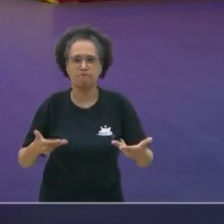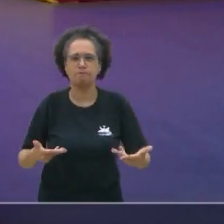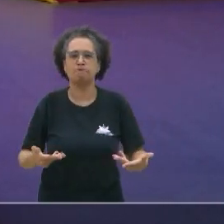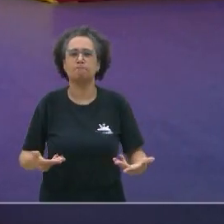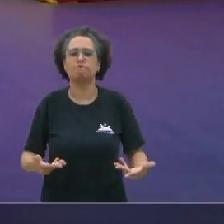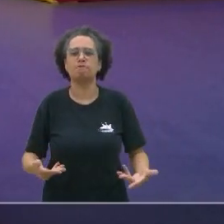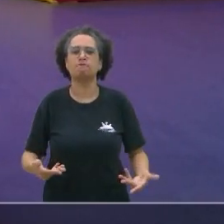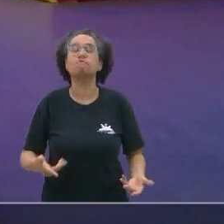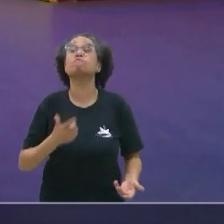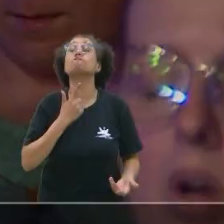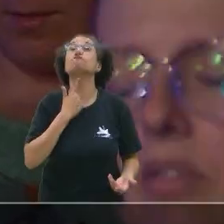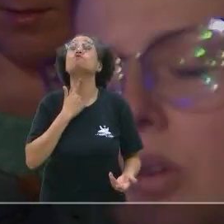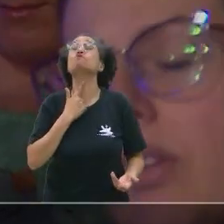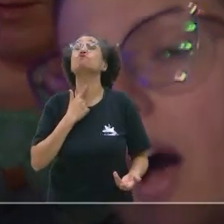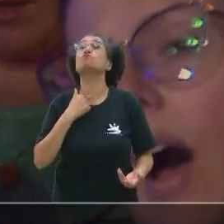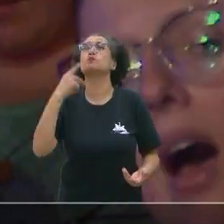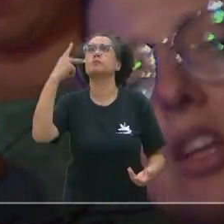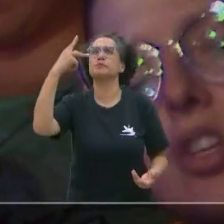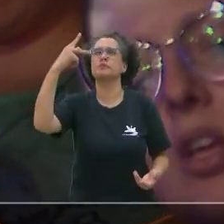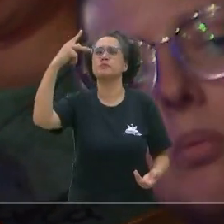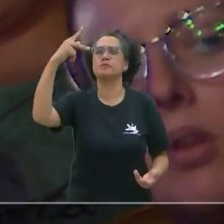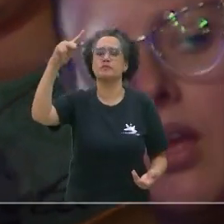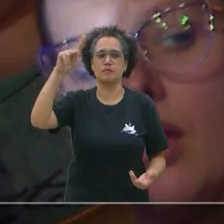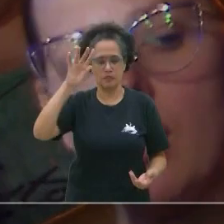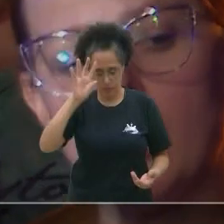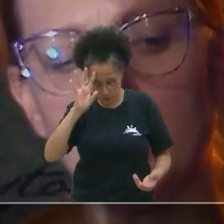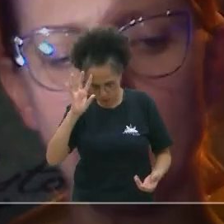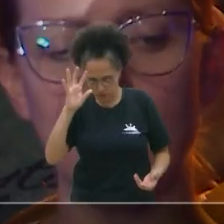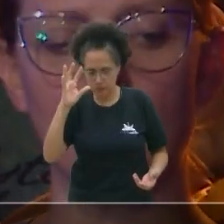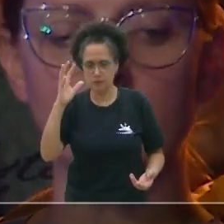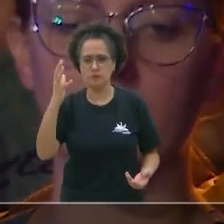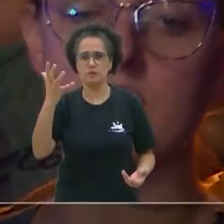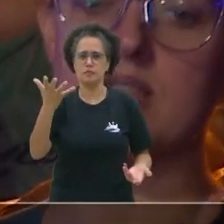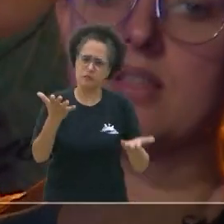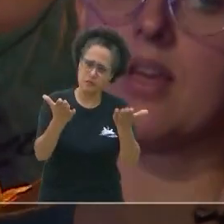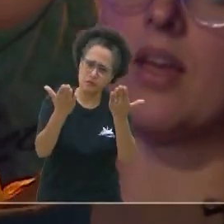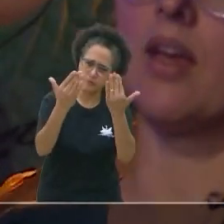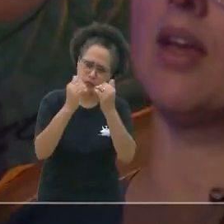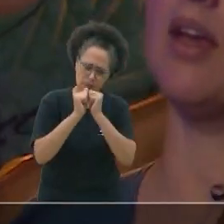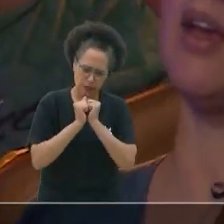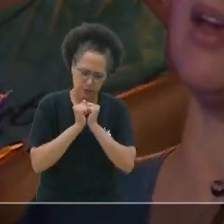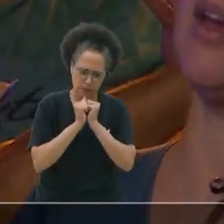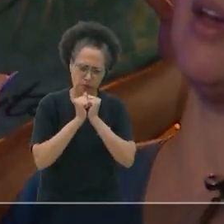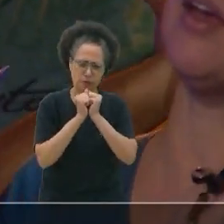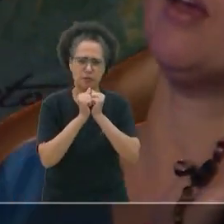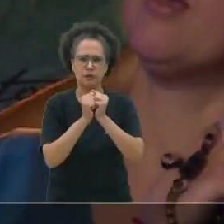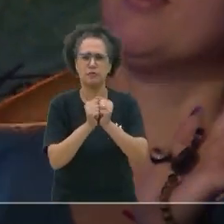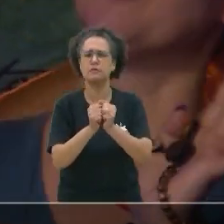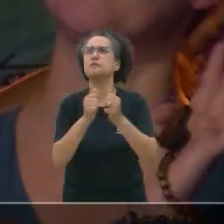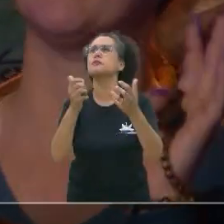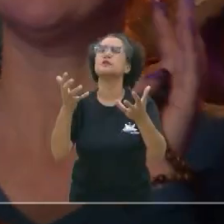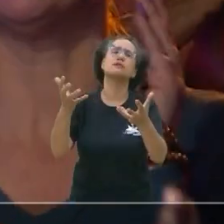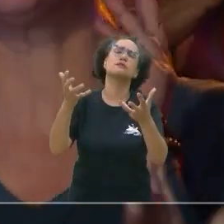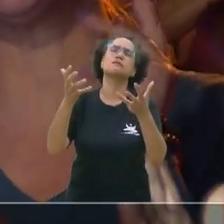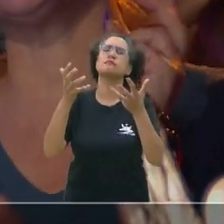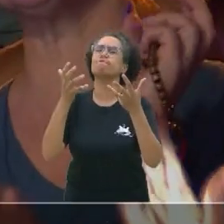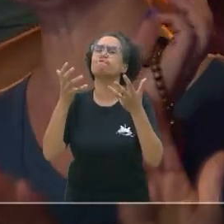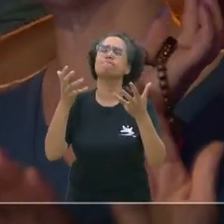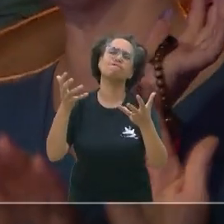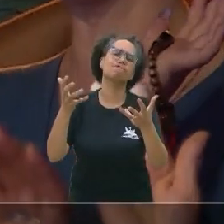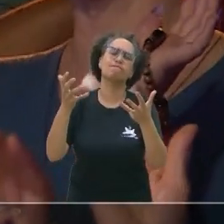Tua vontade tem que acontecer. Mais uma vez e mais forte. Eu quero